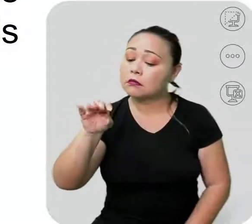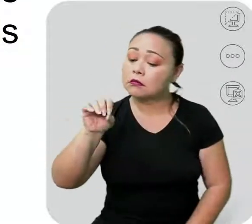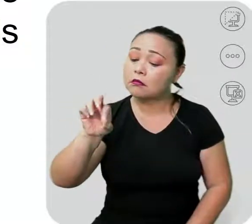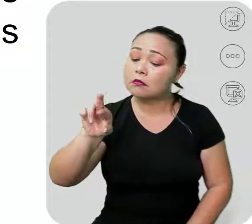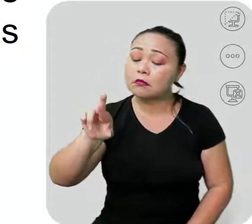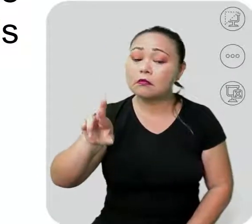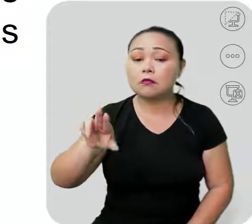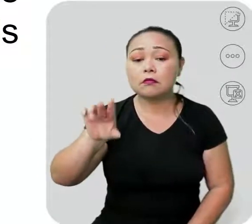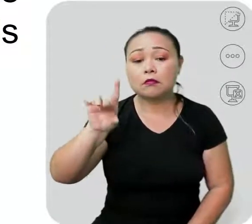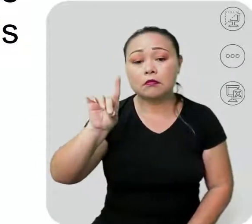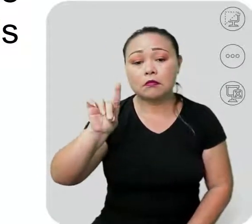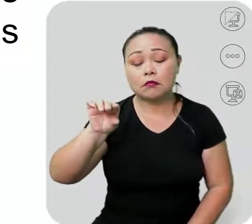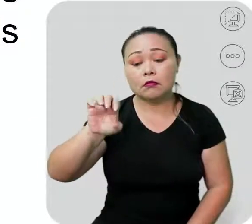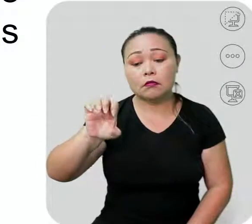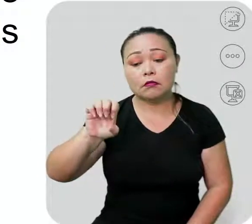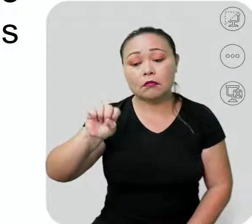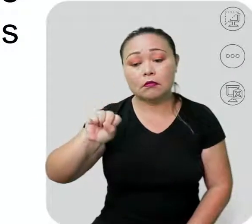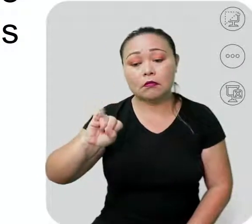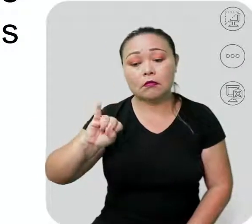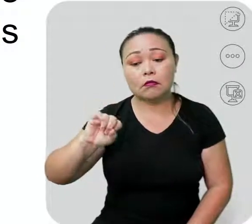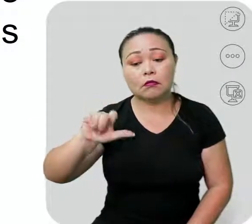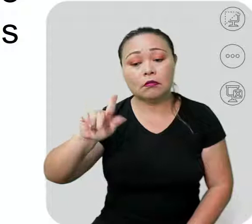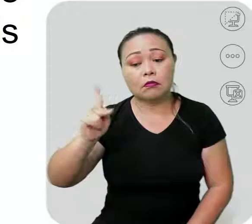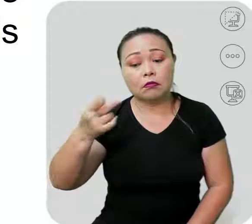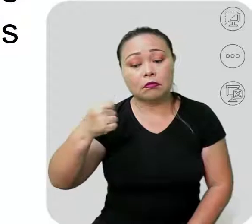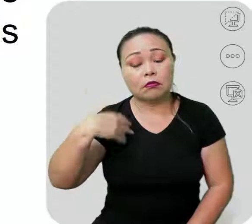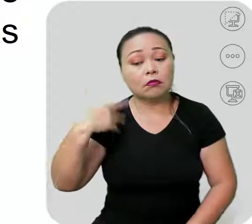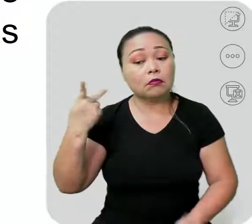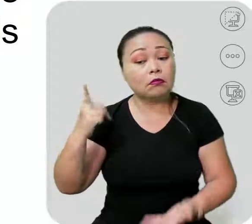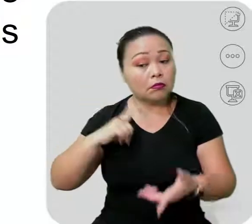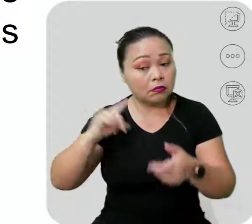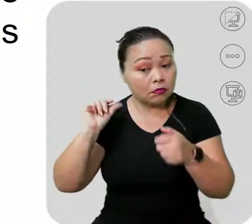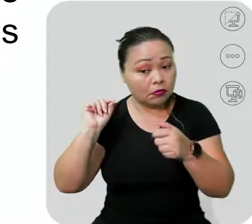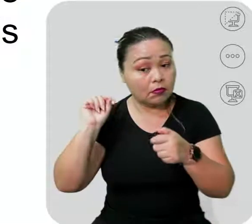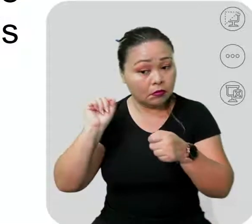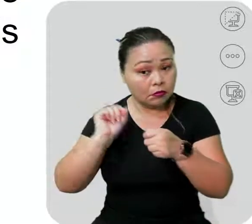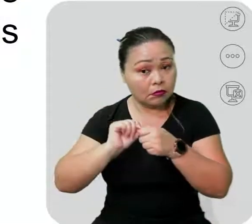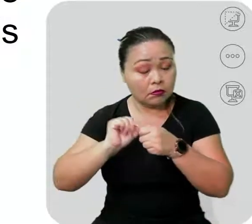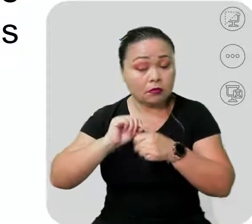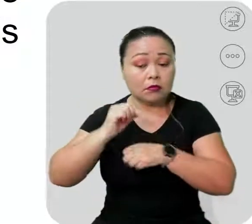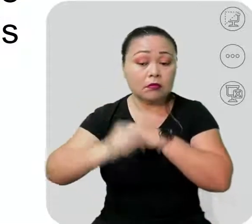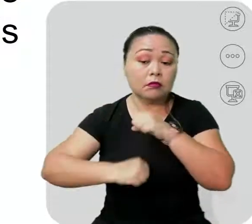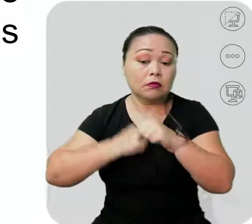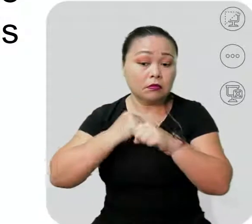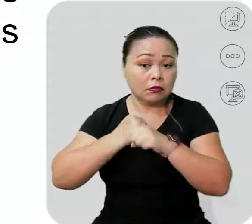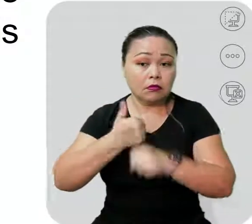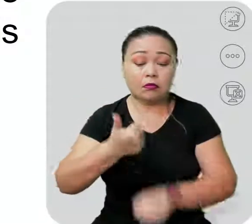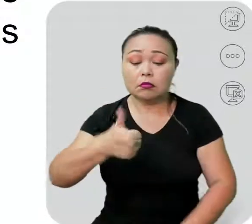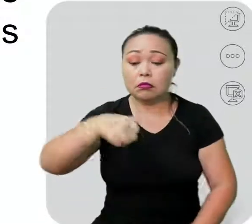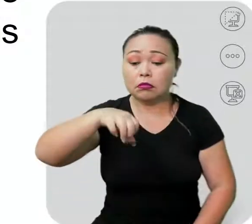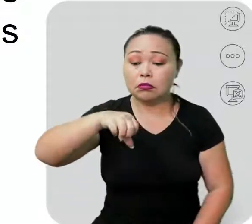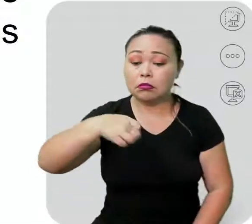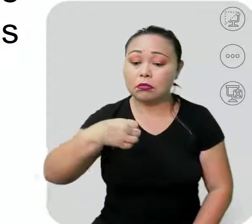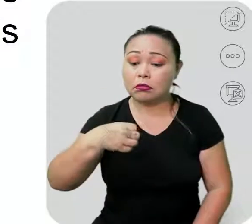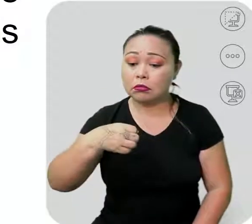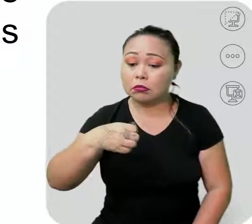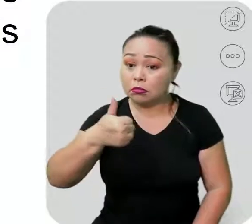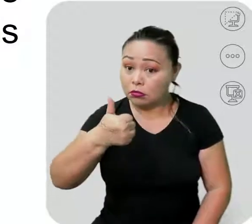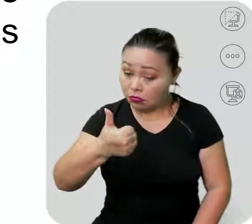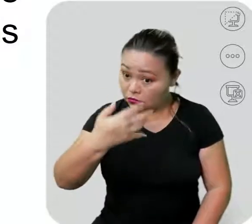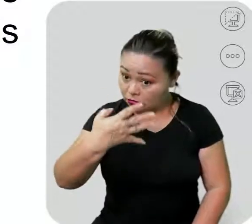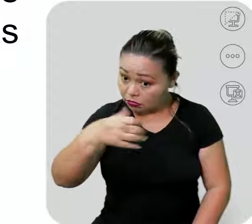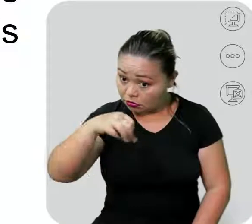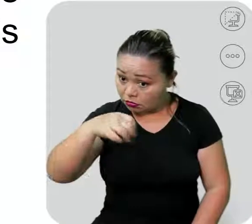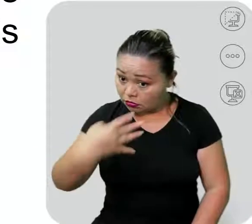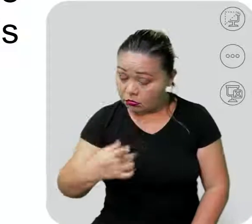veja aí aconteceu em 1404 nós temos uma lá atrás eu acho que vocês